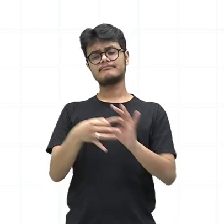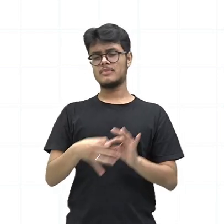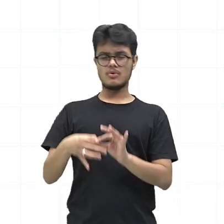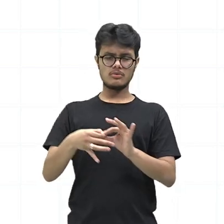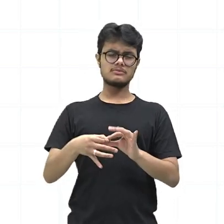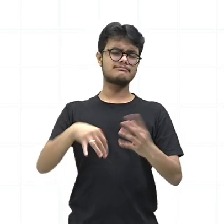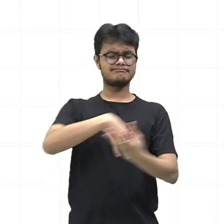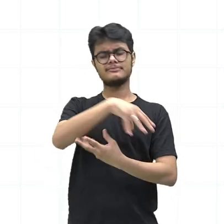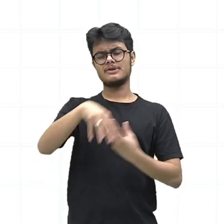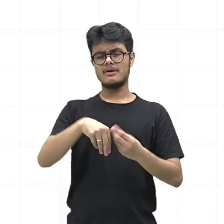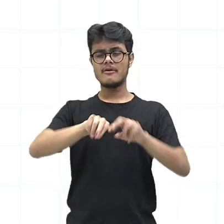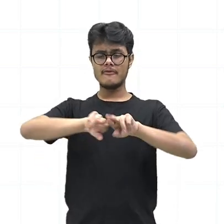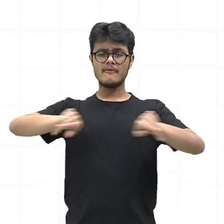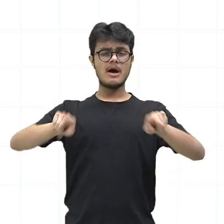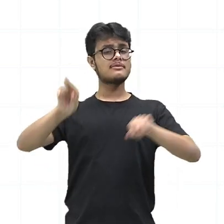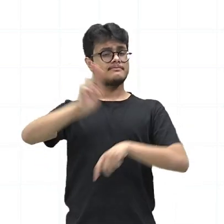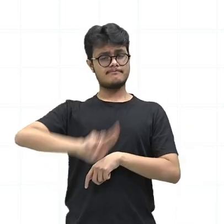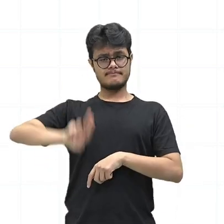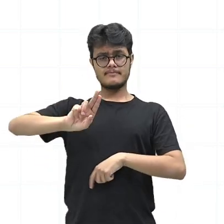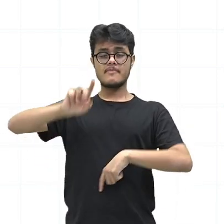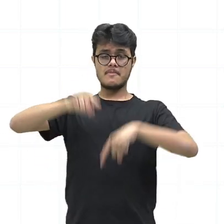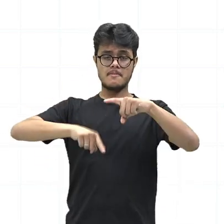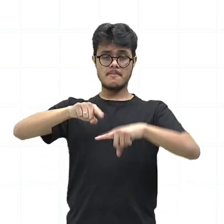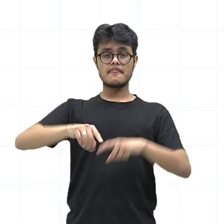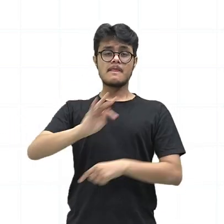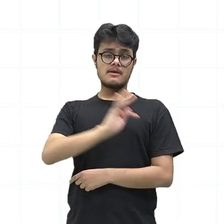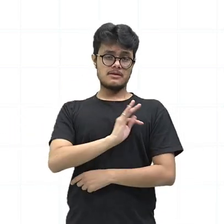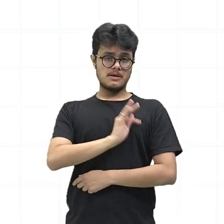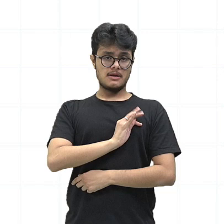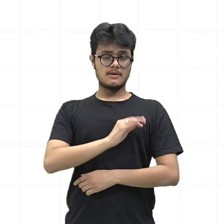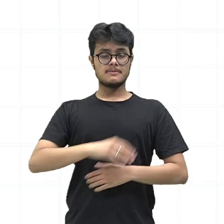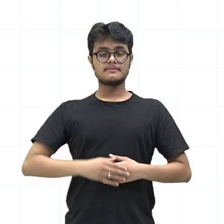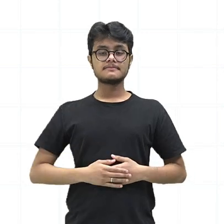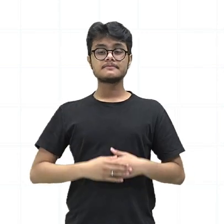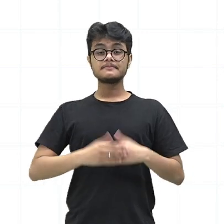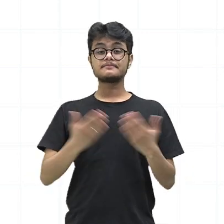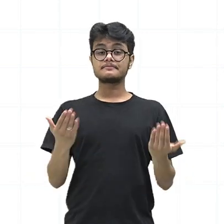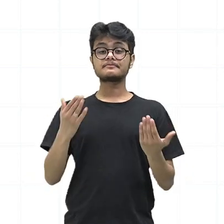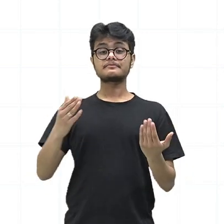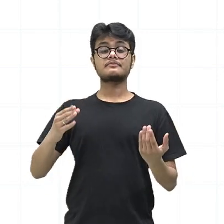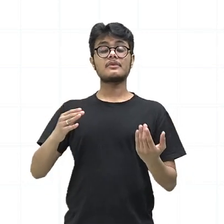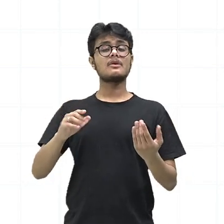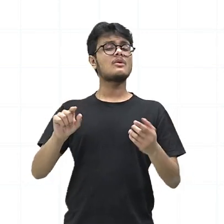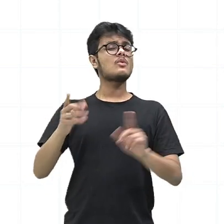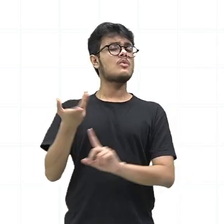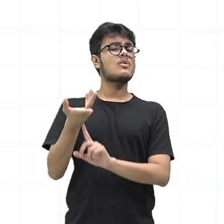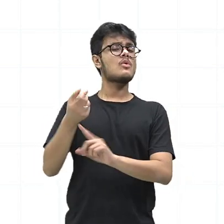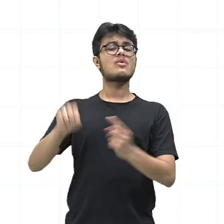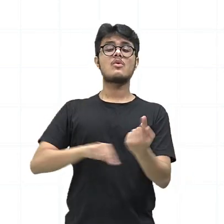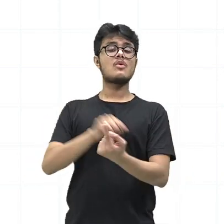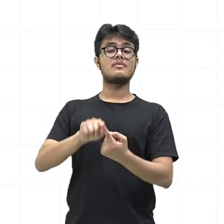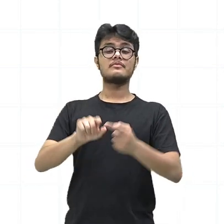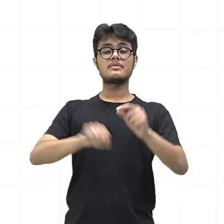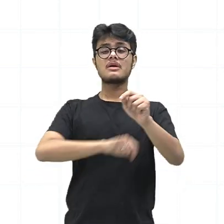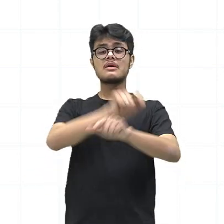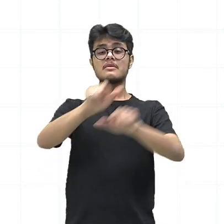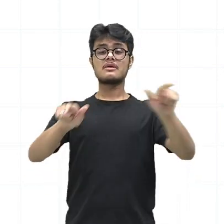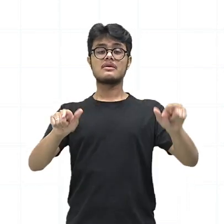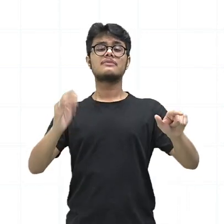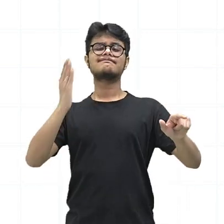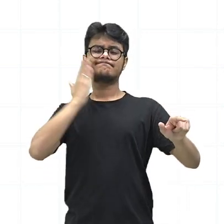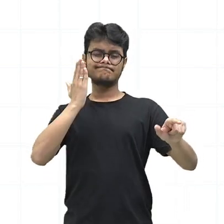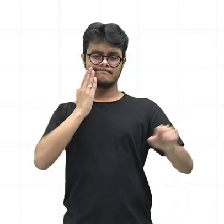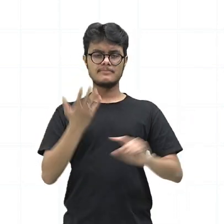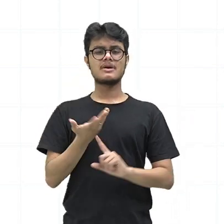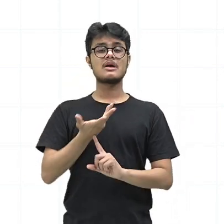a mistura entre elas. O objetivo é que as pessoas tenham contato com as